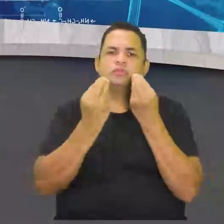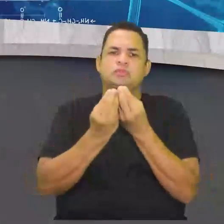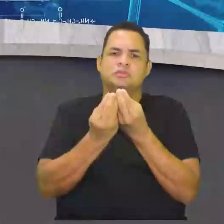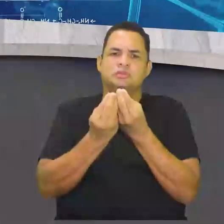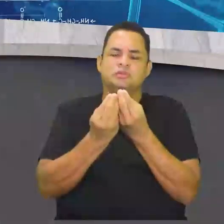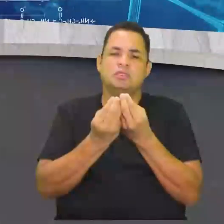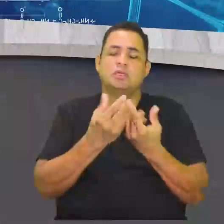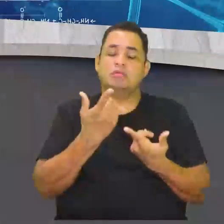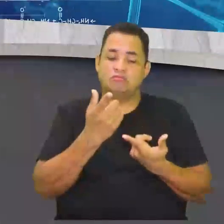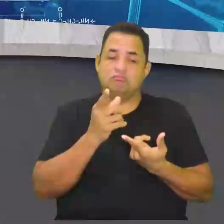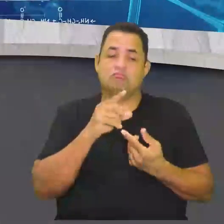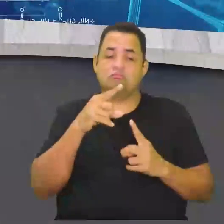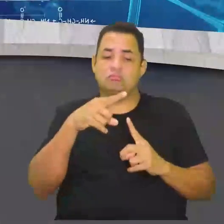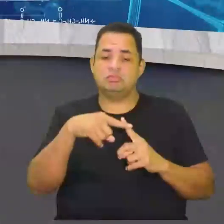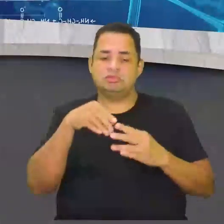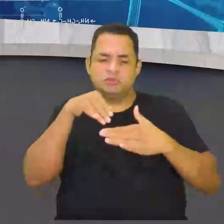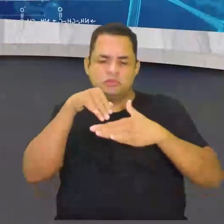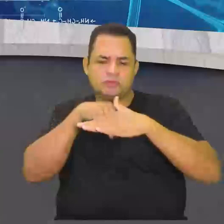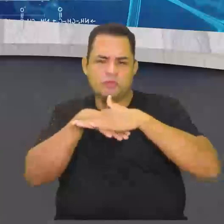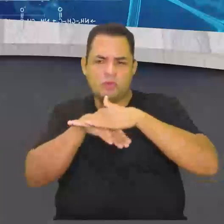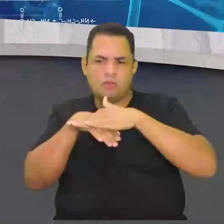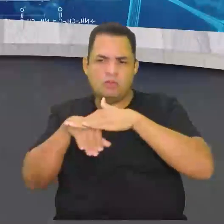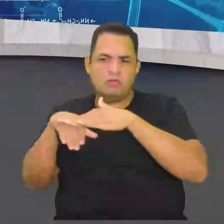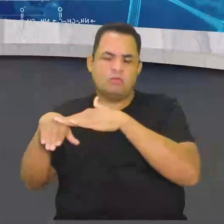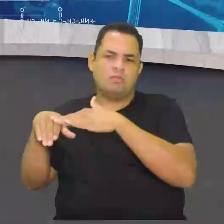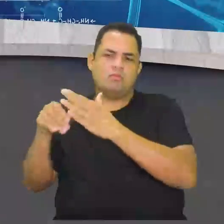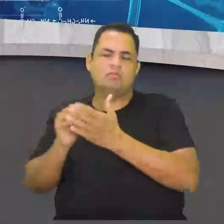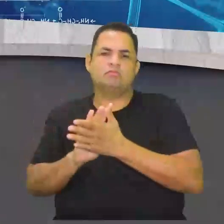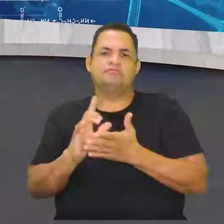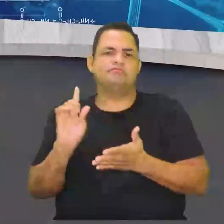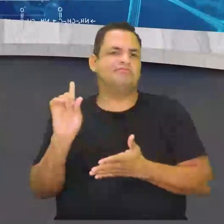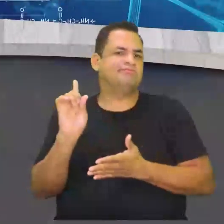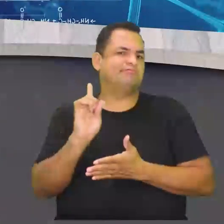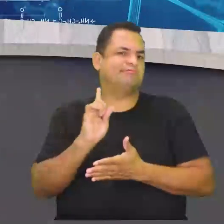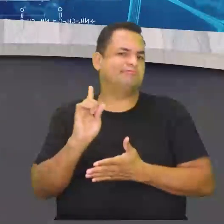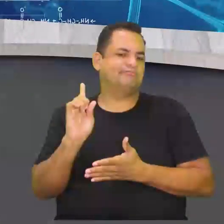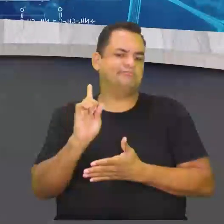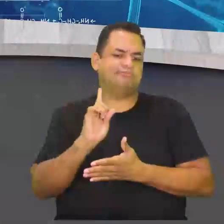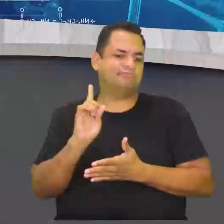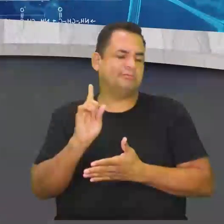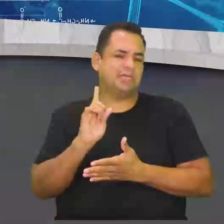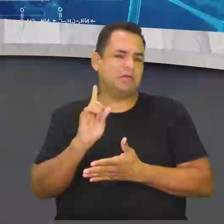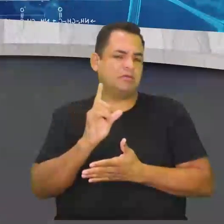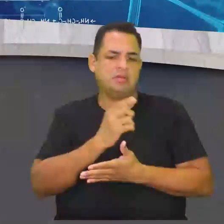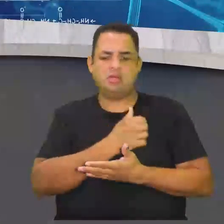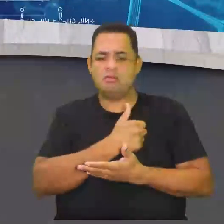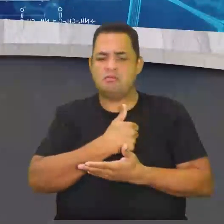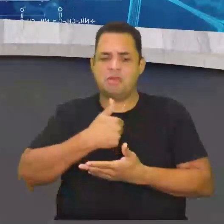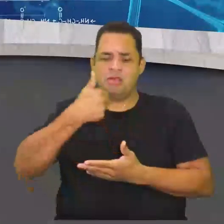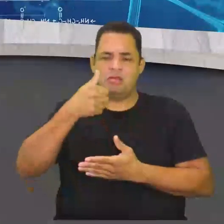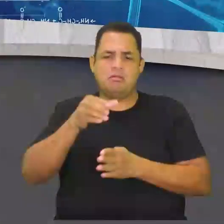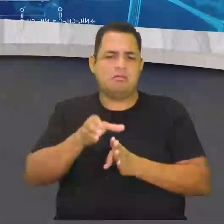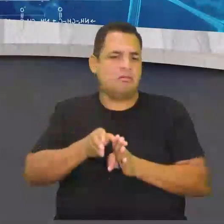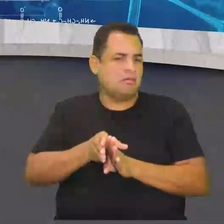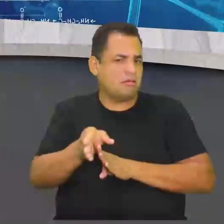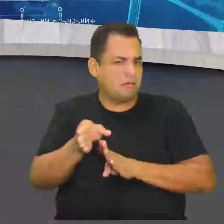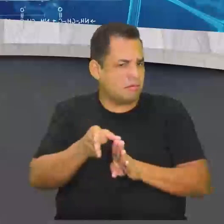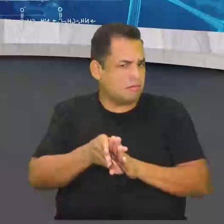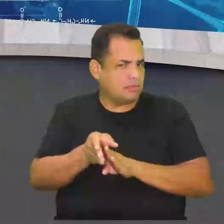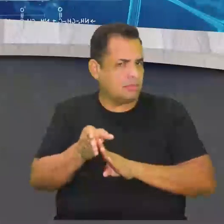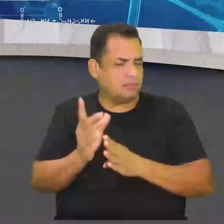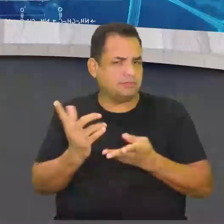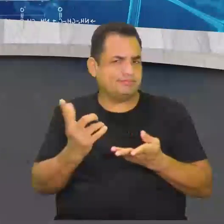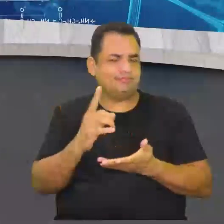esse tipo de armazenamento, ele não é o mais recomendado. Afinal, ali